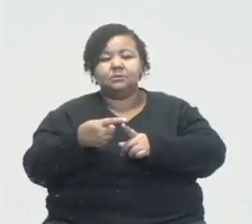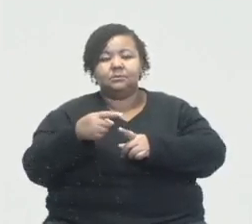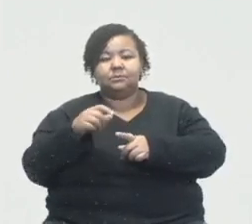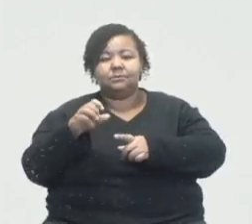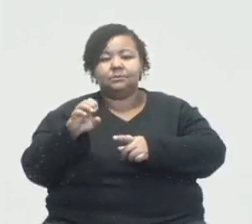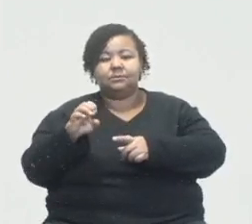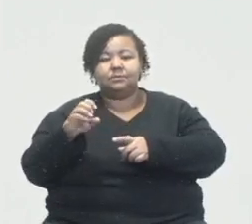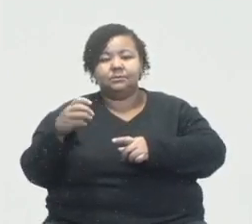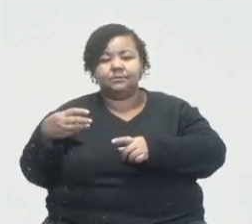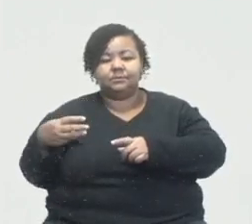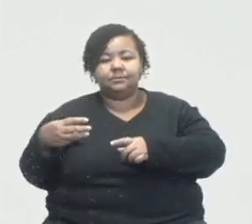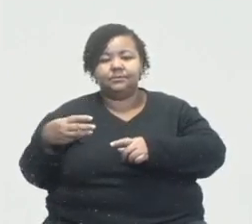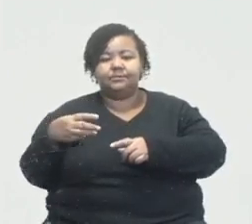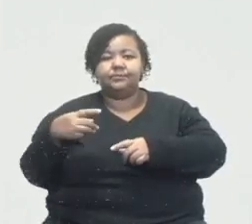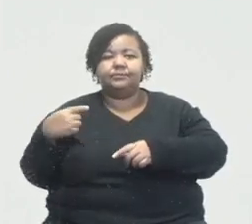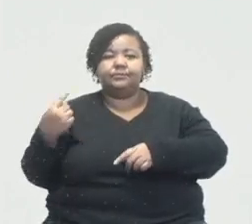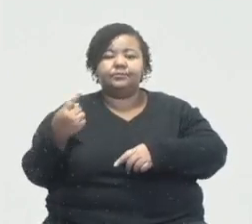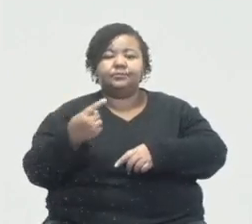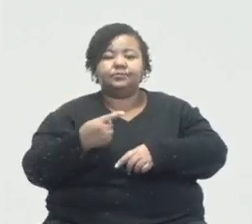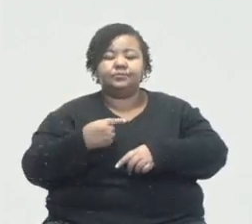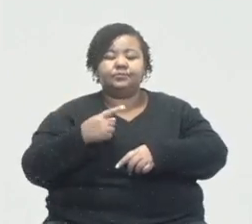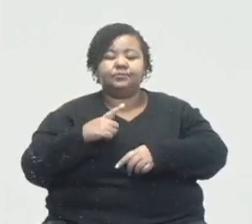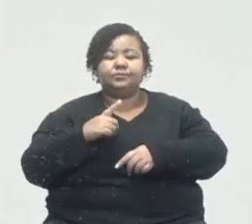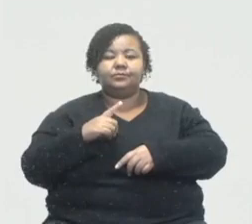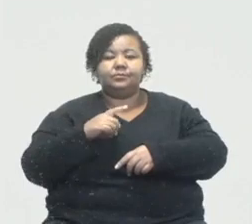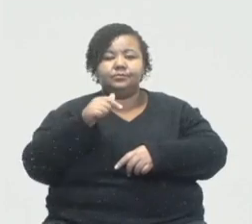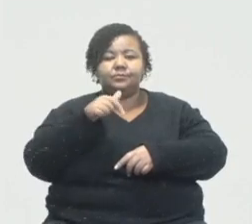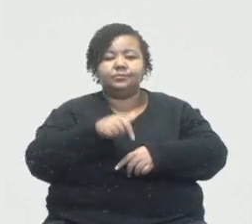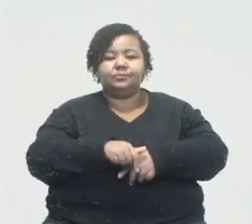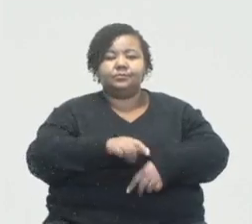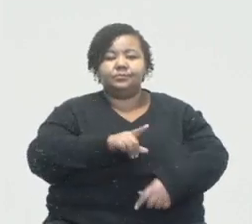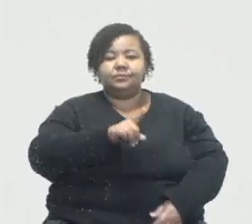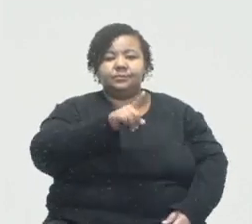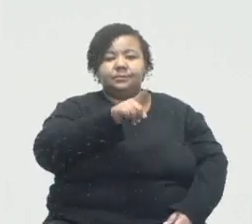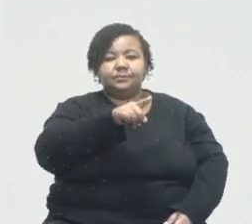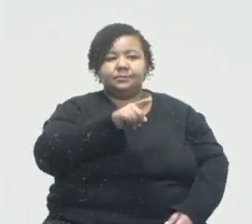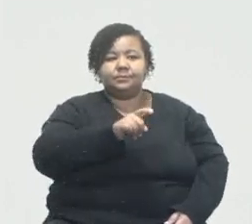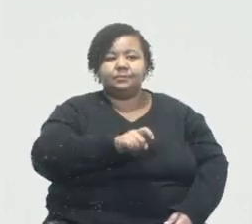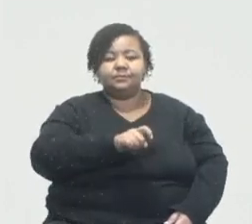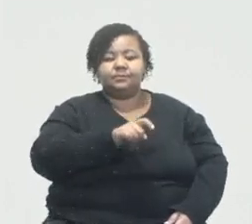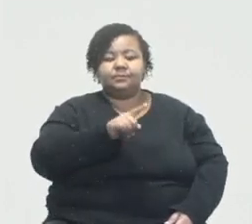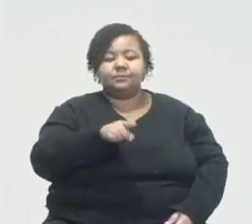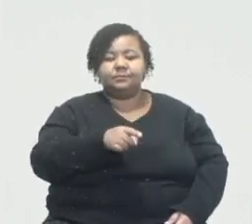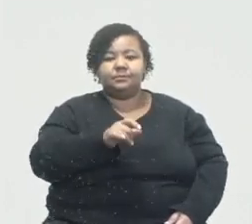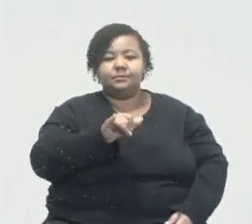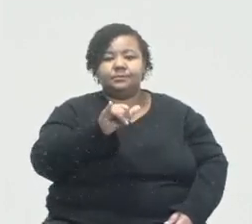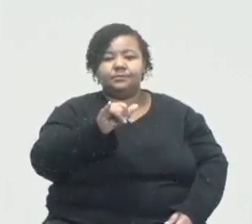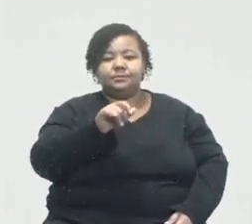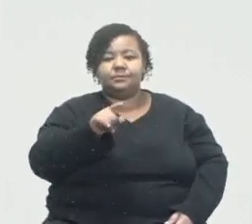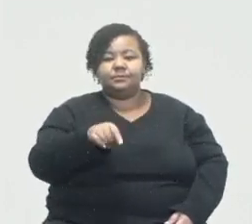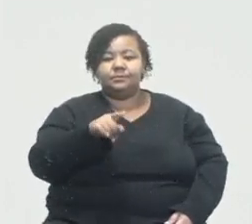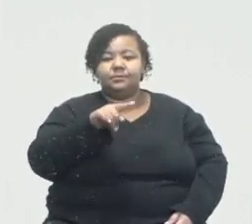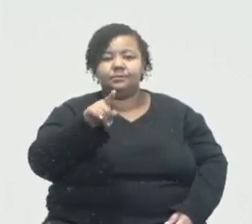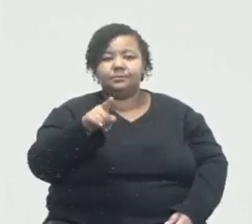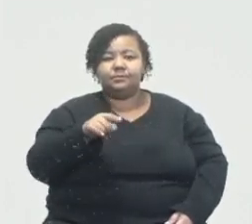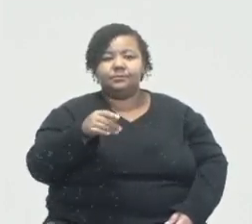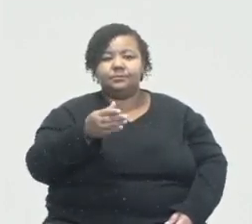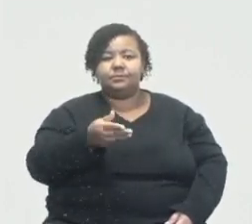E3. Então, nós temos aqui x, y e